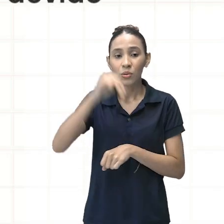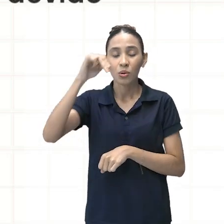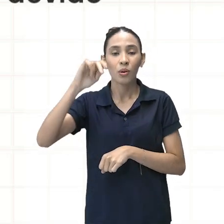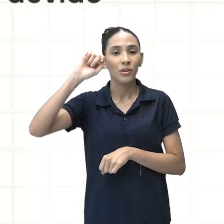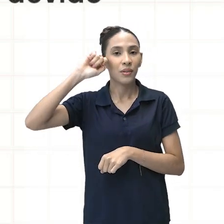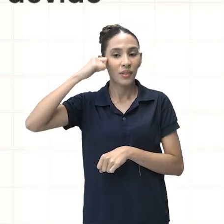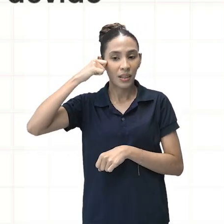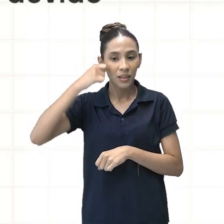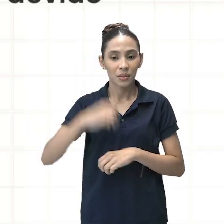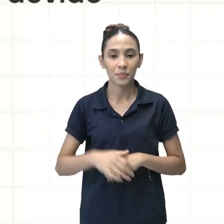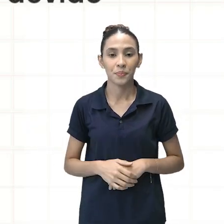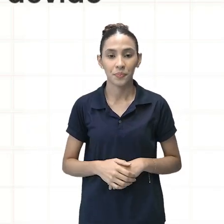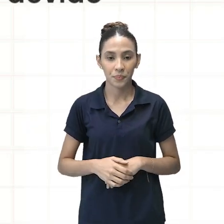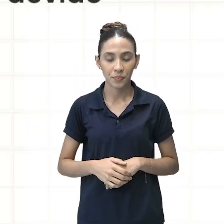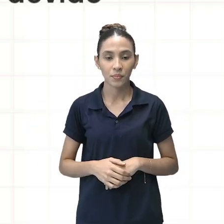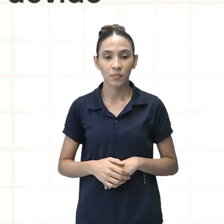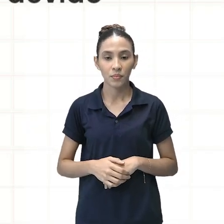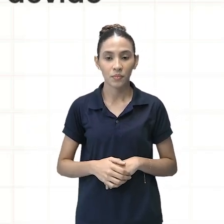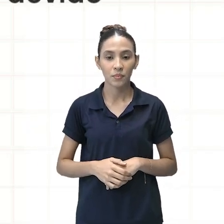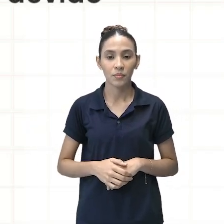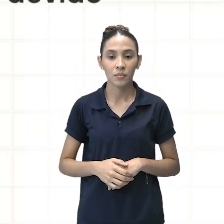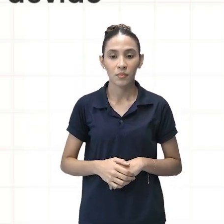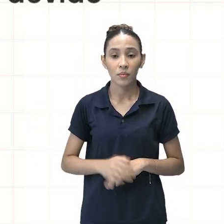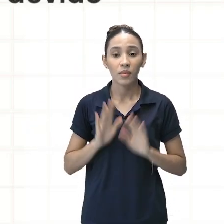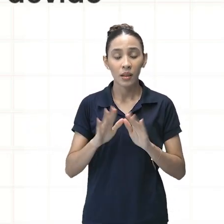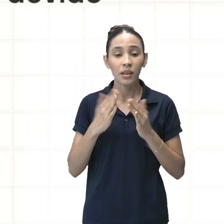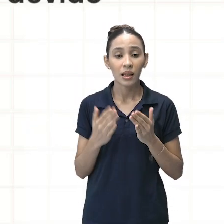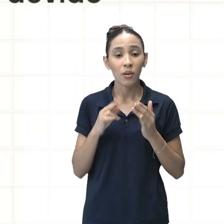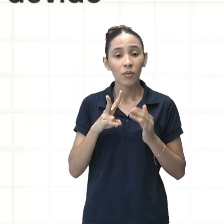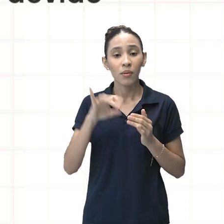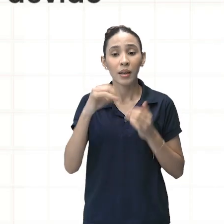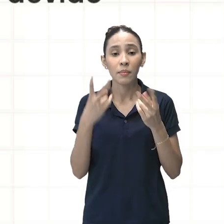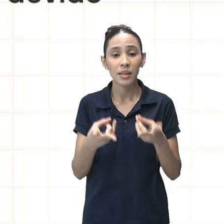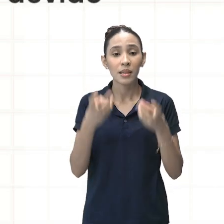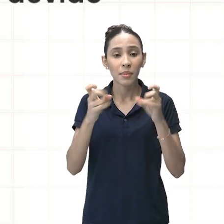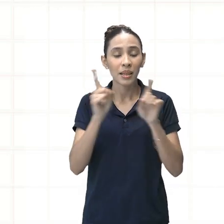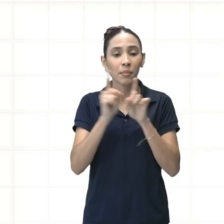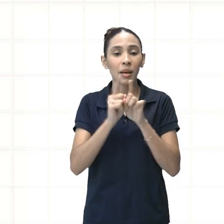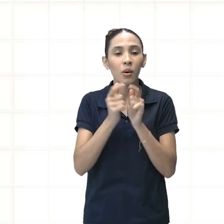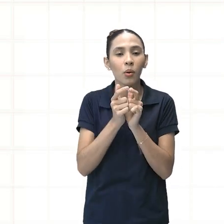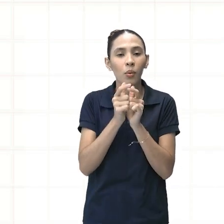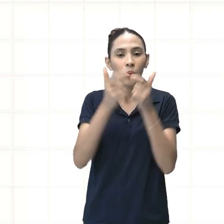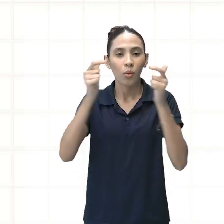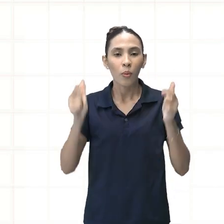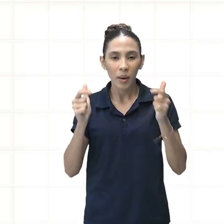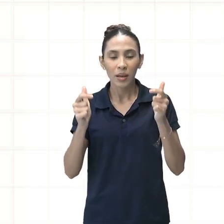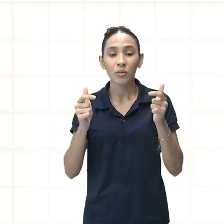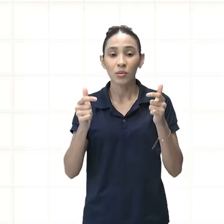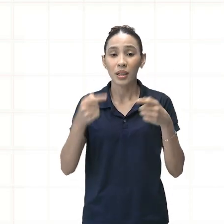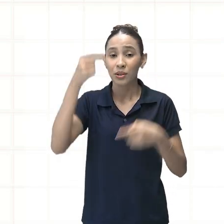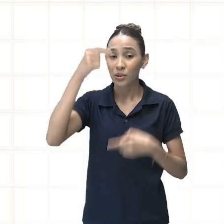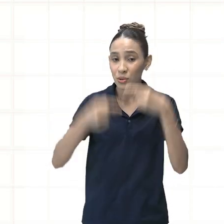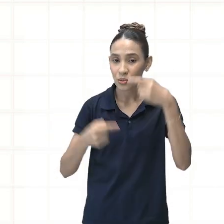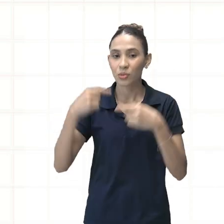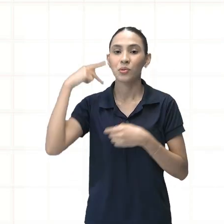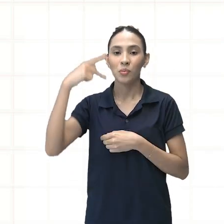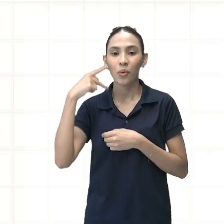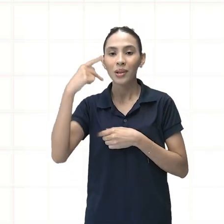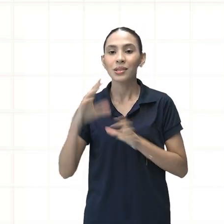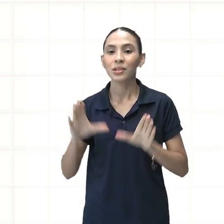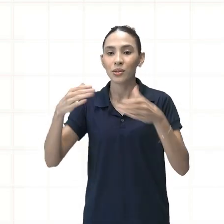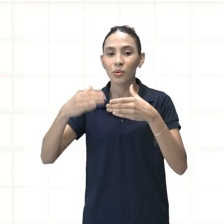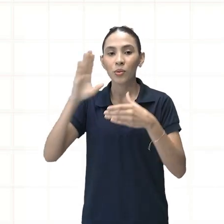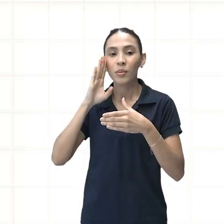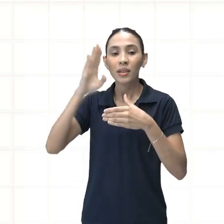norte africano, certo? Então, vamos observar o aumento de tensões políticas e